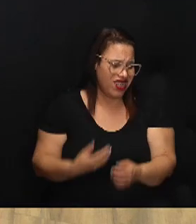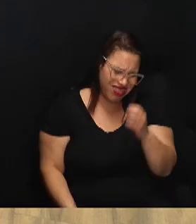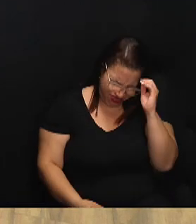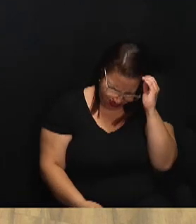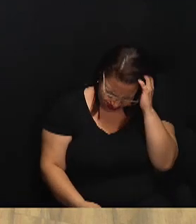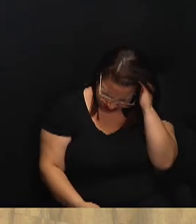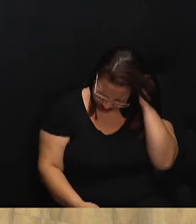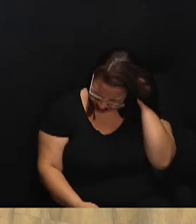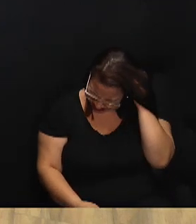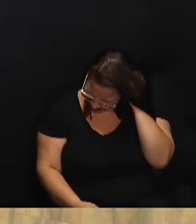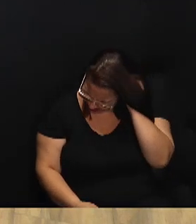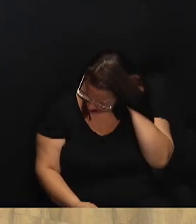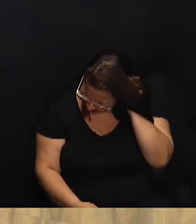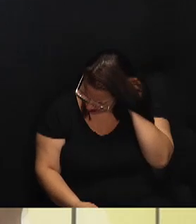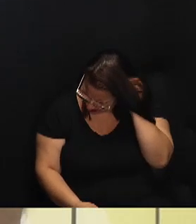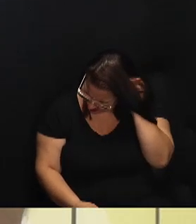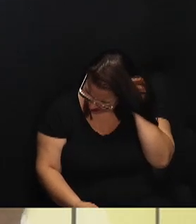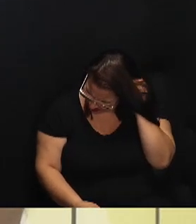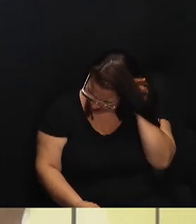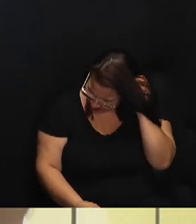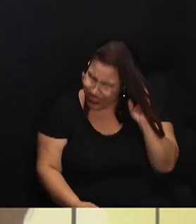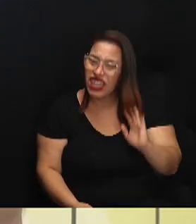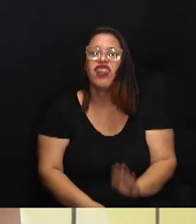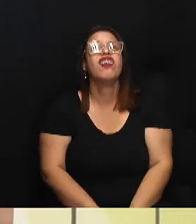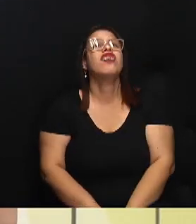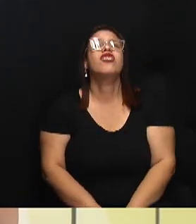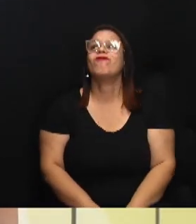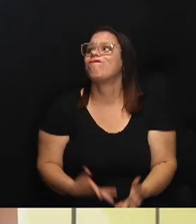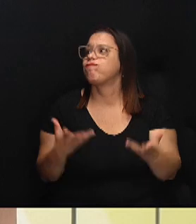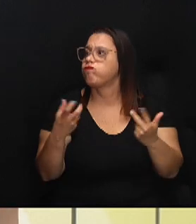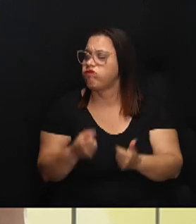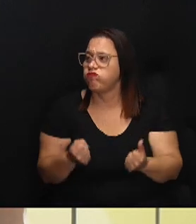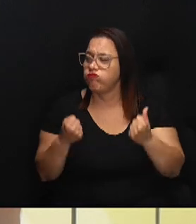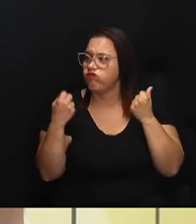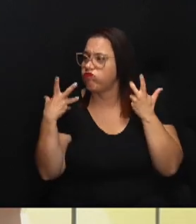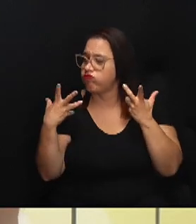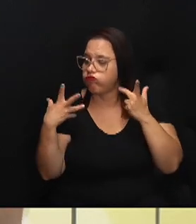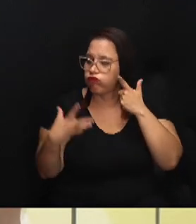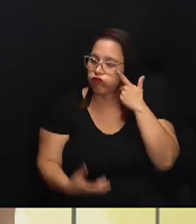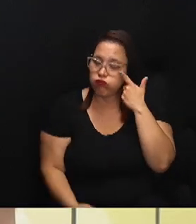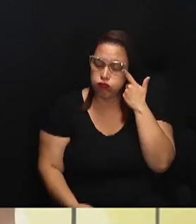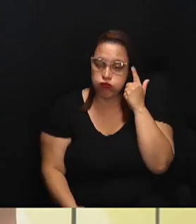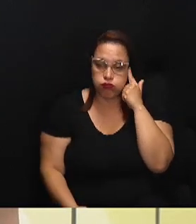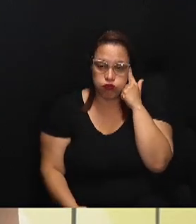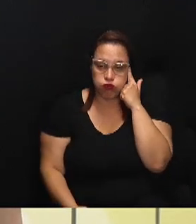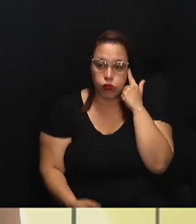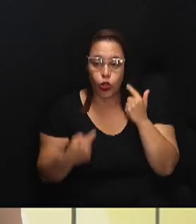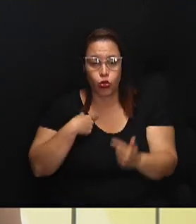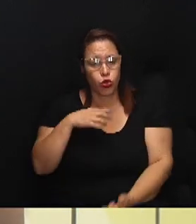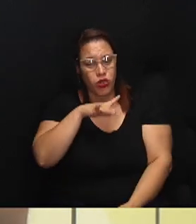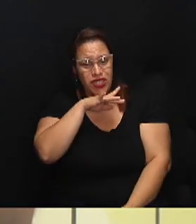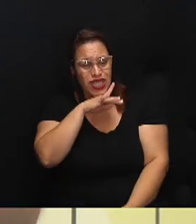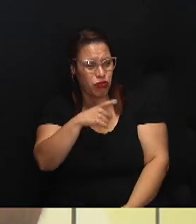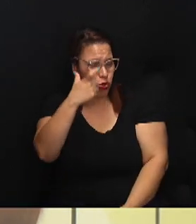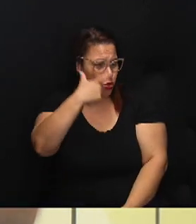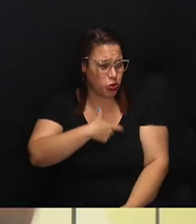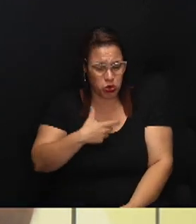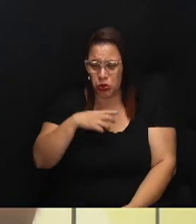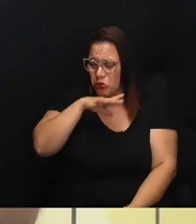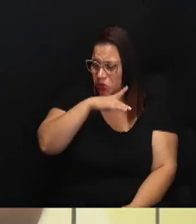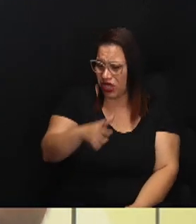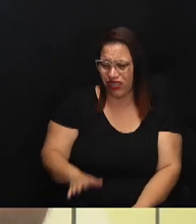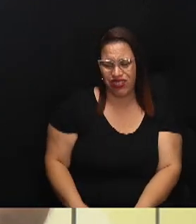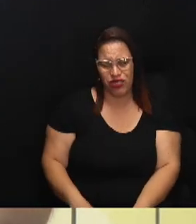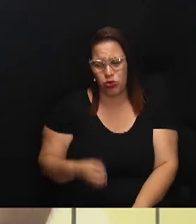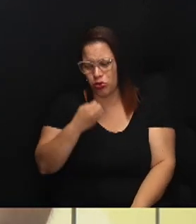né, começa a se colocar com uma pessoa má, alguma coisa assim, aí já começa a ter características